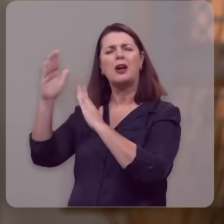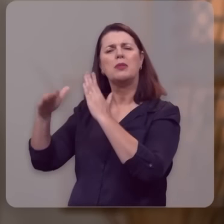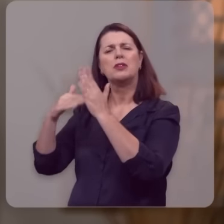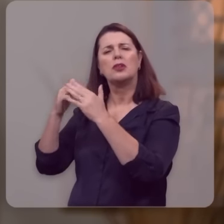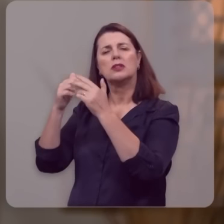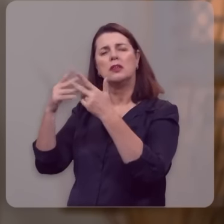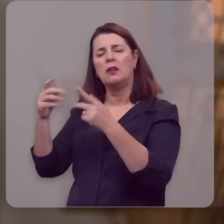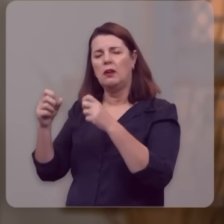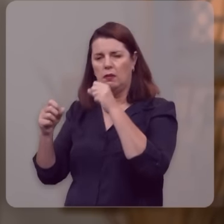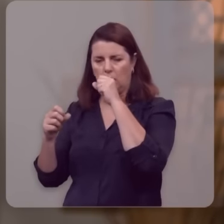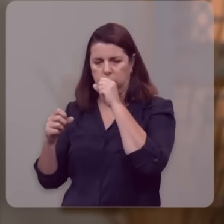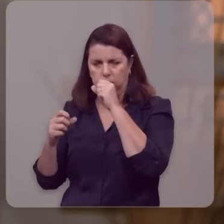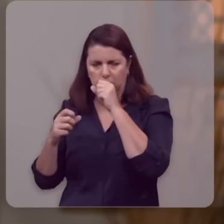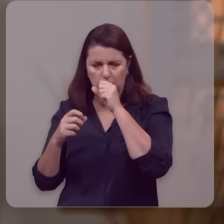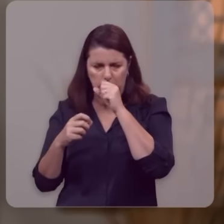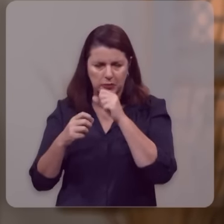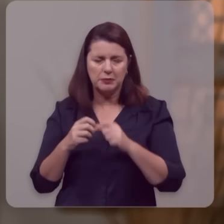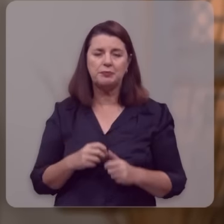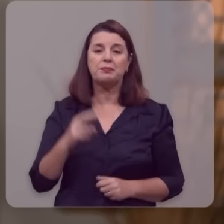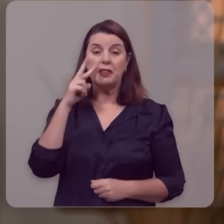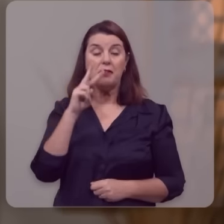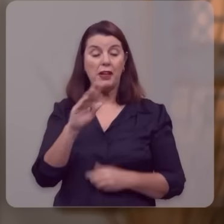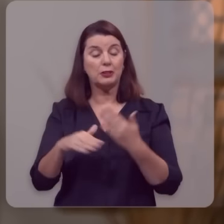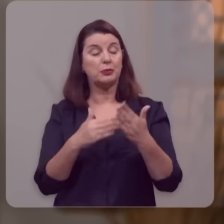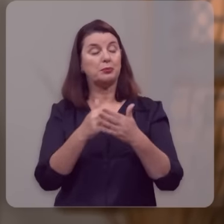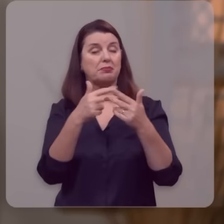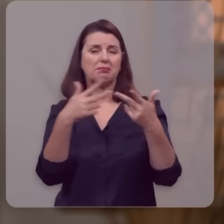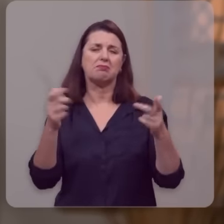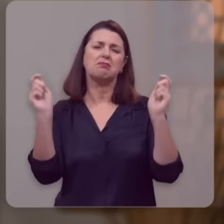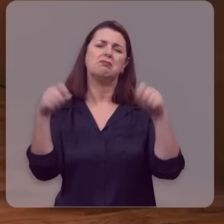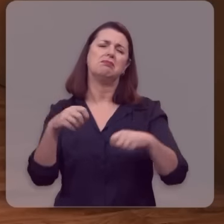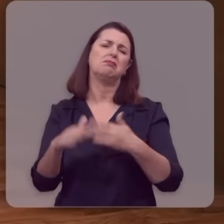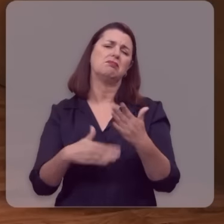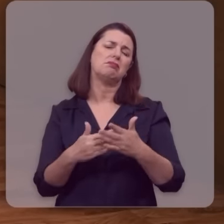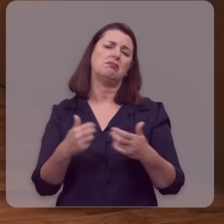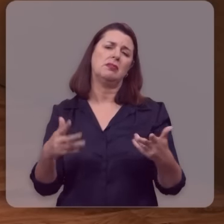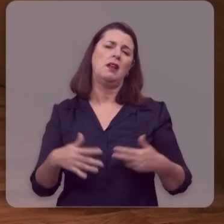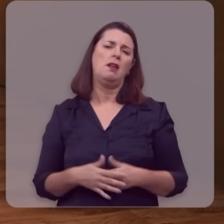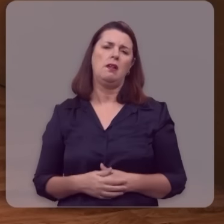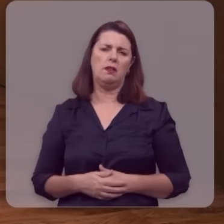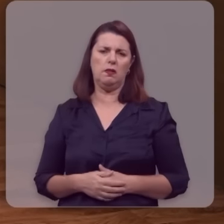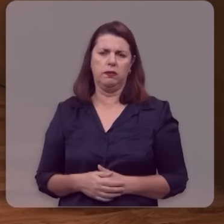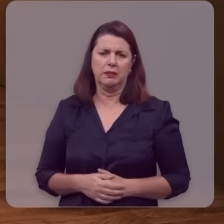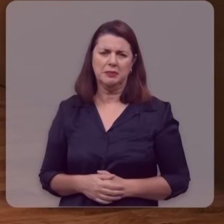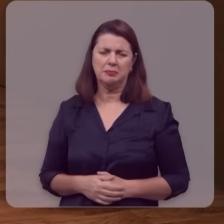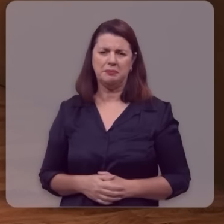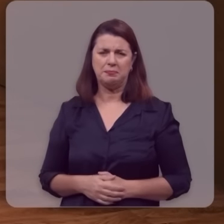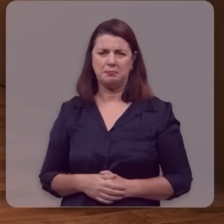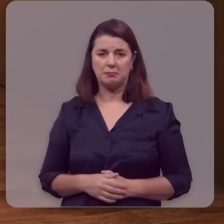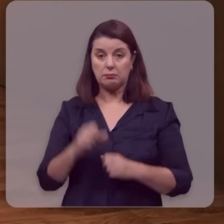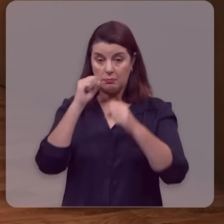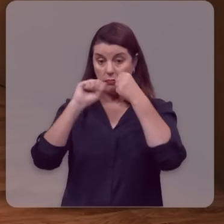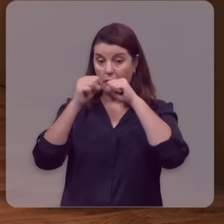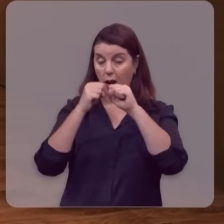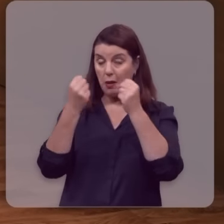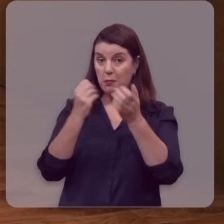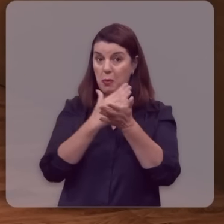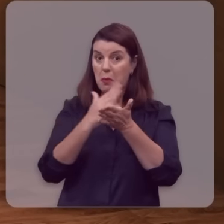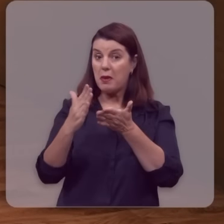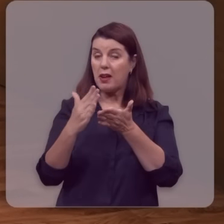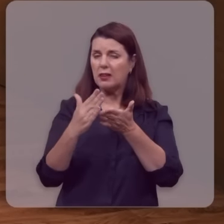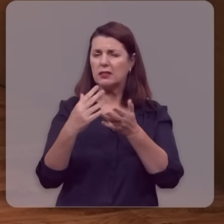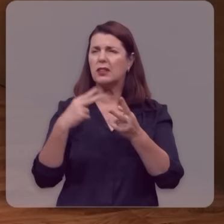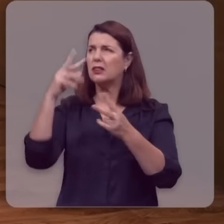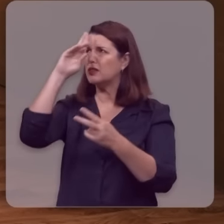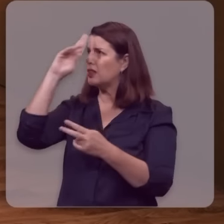vê tudo conhece tudo pode esse Salmo começa assim Senhor tu